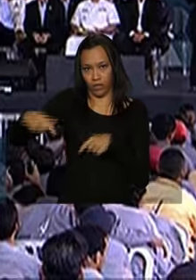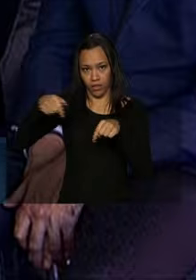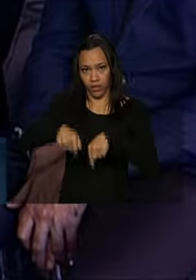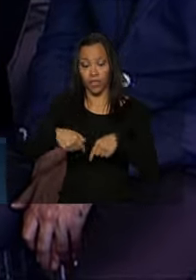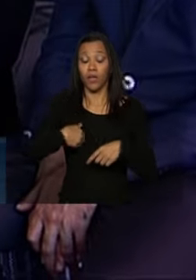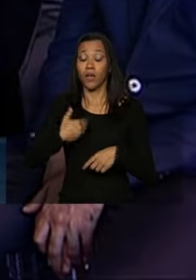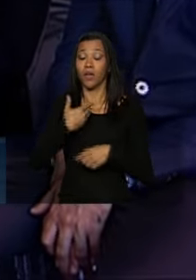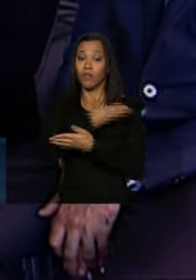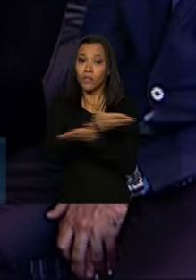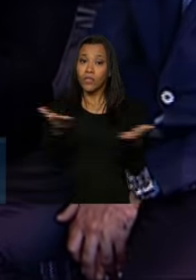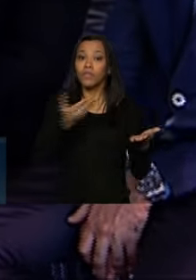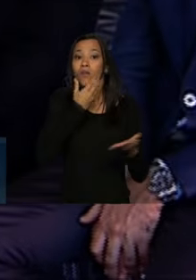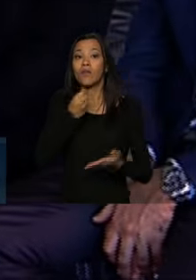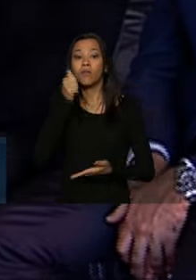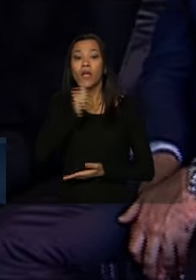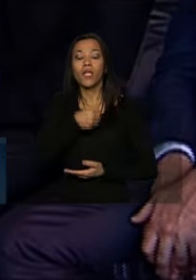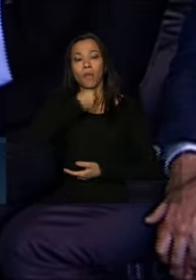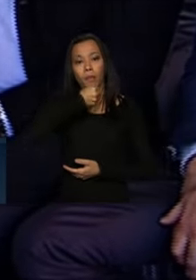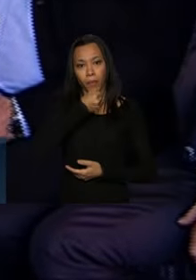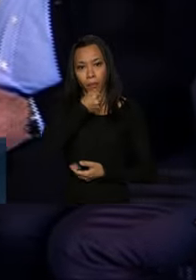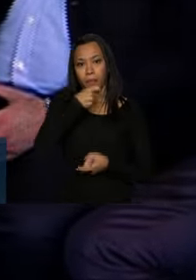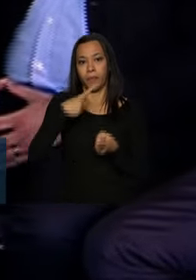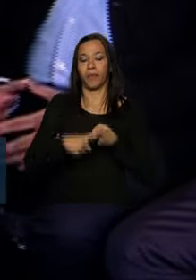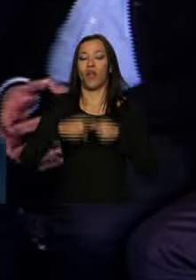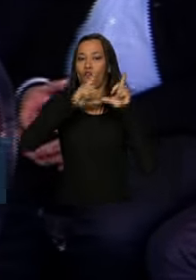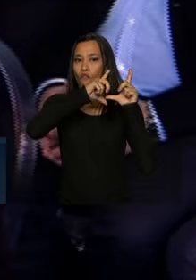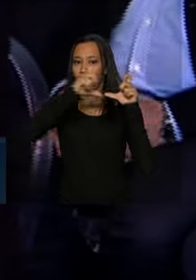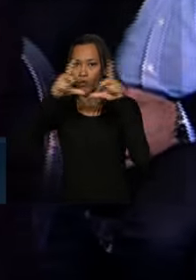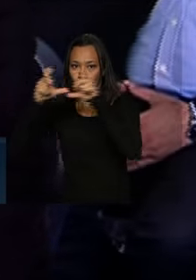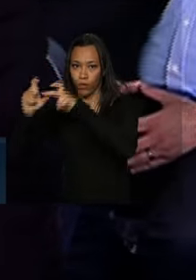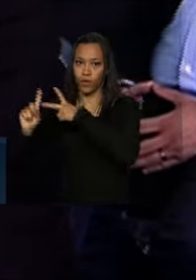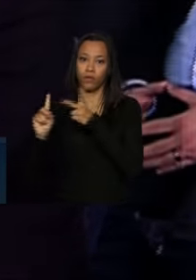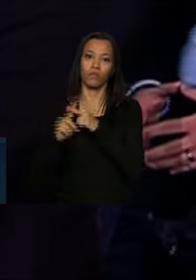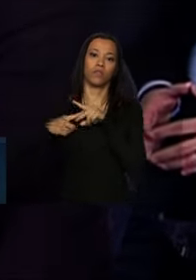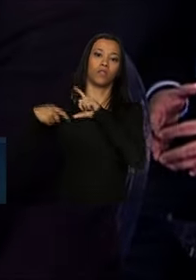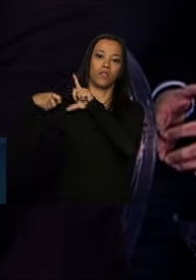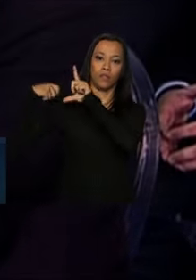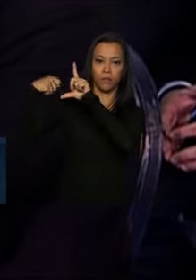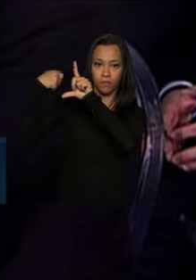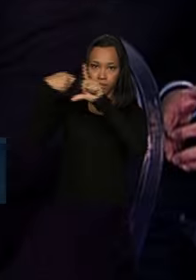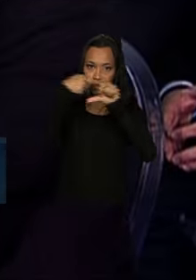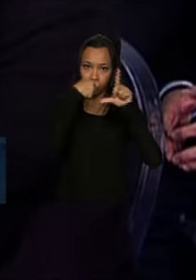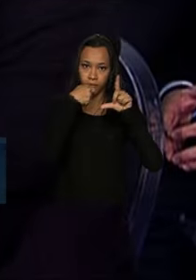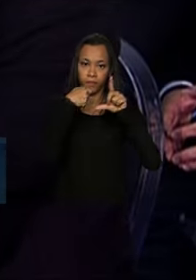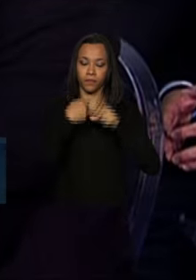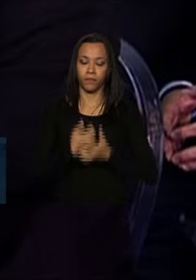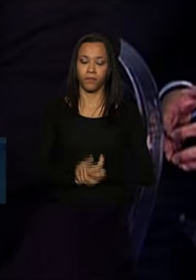as senhoras, jornalistas, fotógrafos e cinegrafistas.